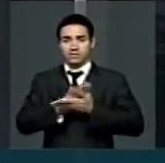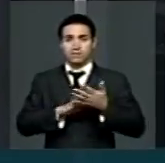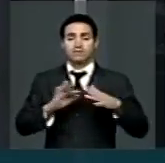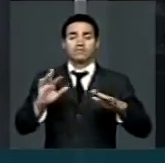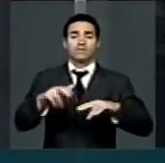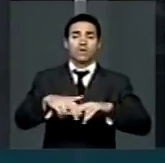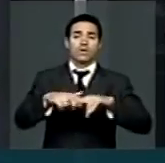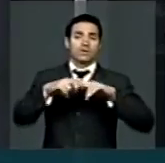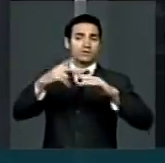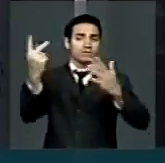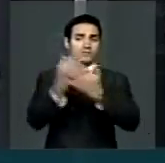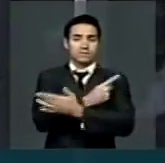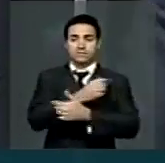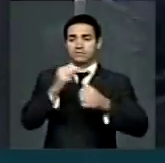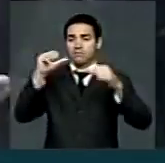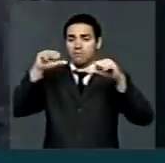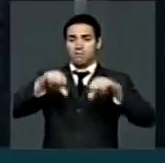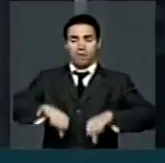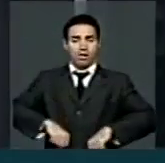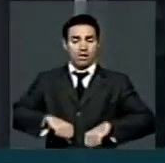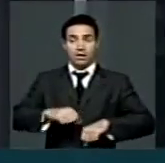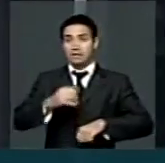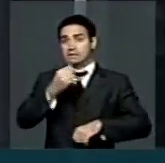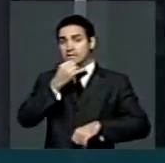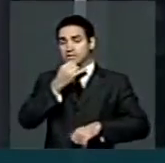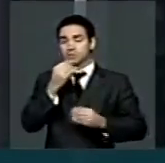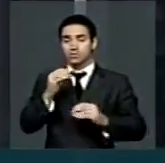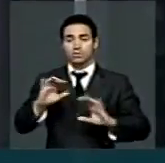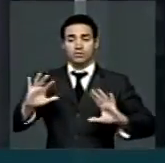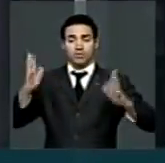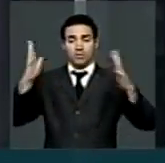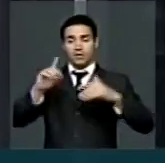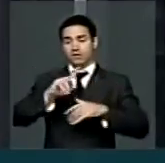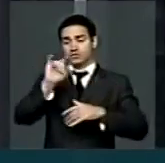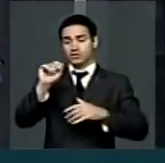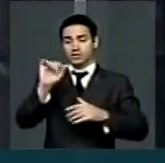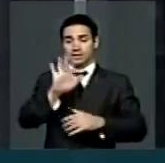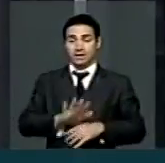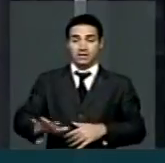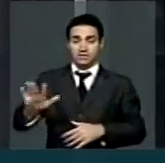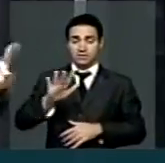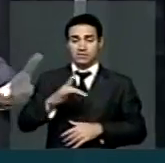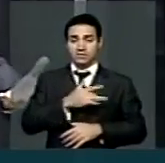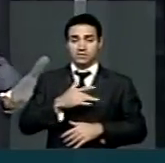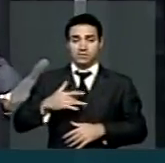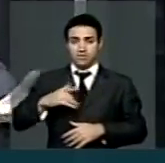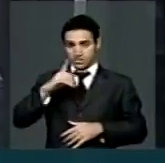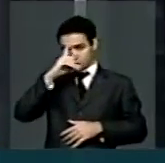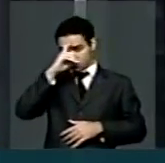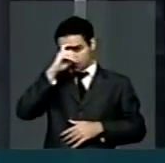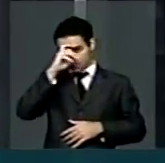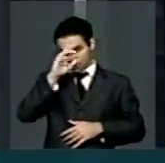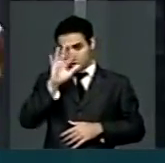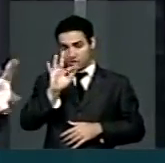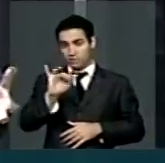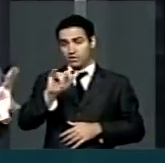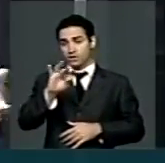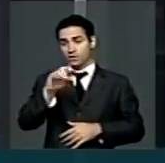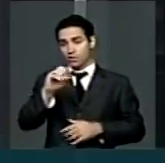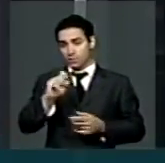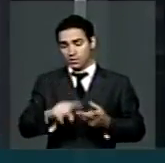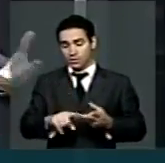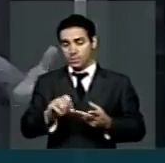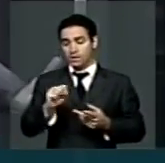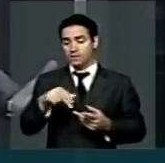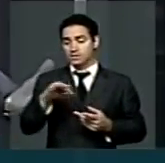caos instalado. É triste a gente comemorar o Dia Nacional da Saúde com os hospitais filantrópicos, as santas casas